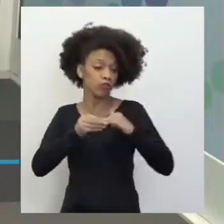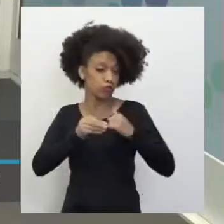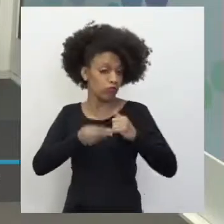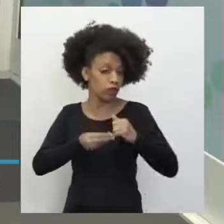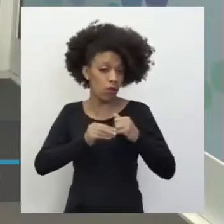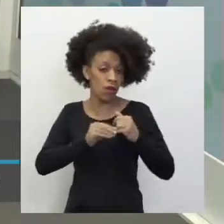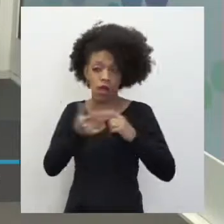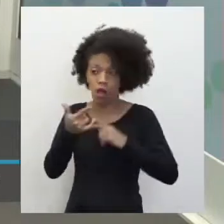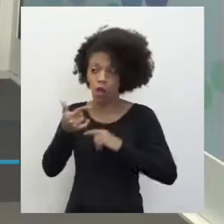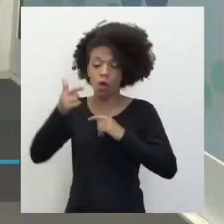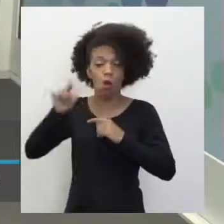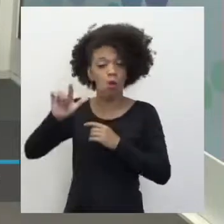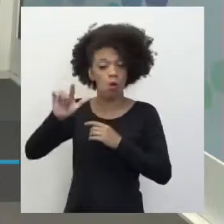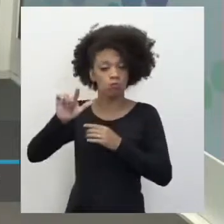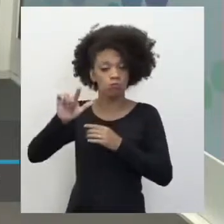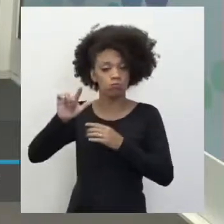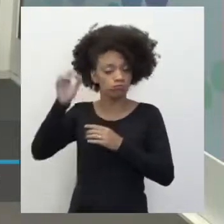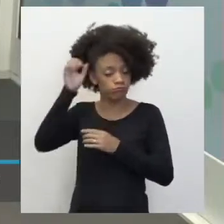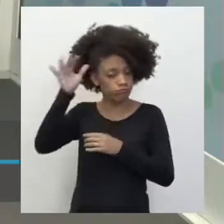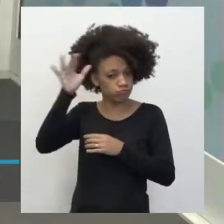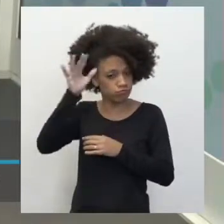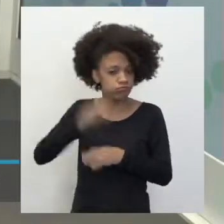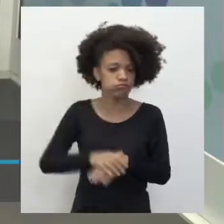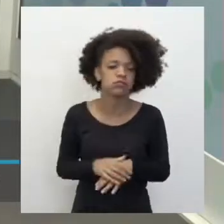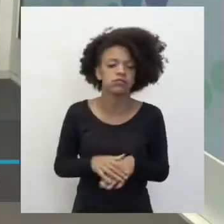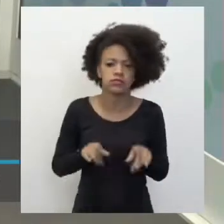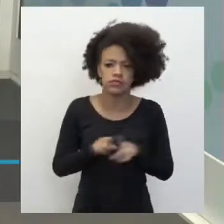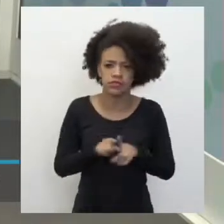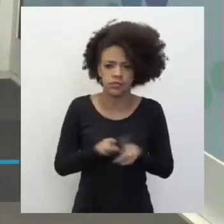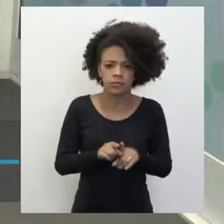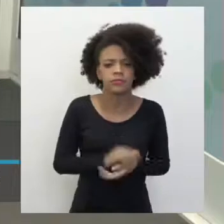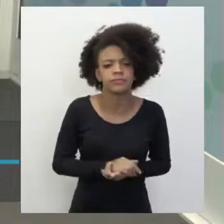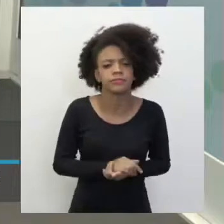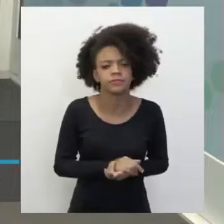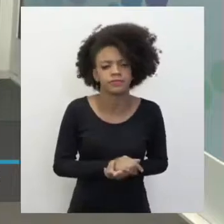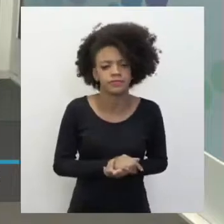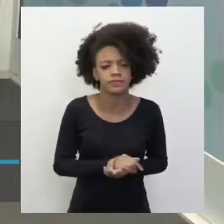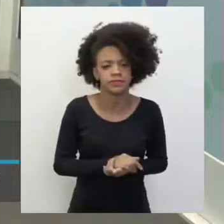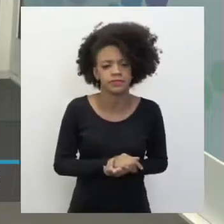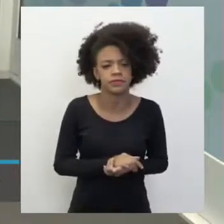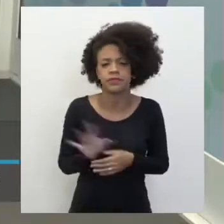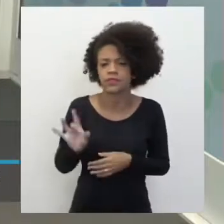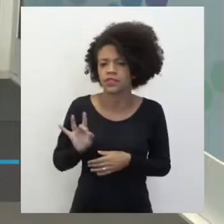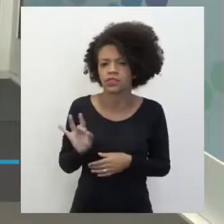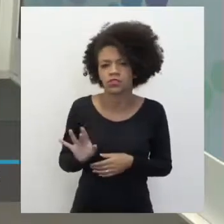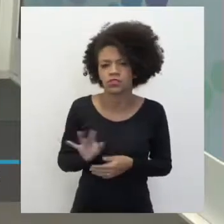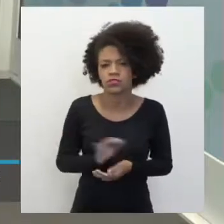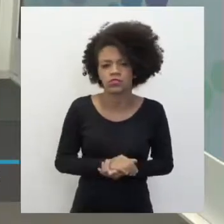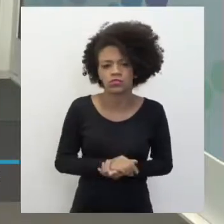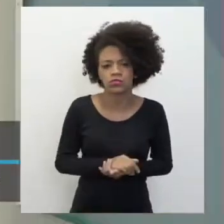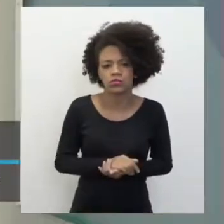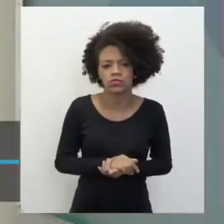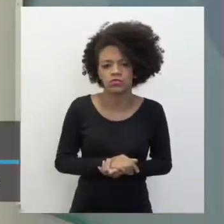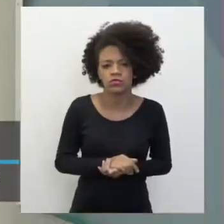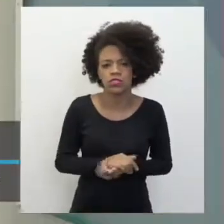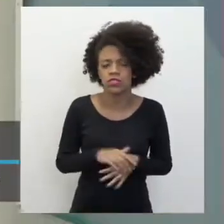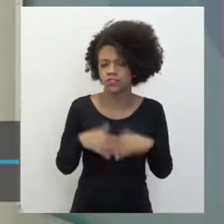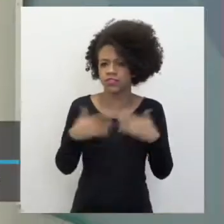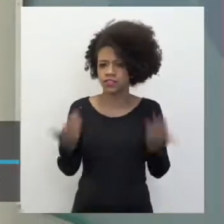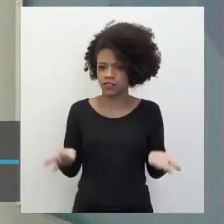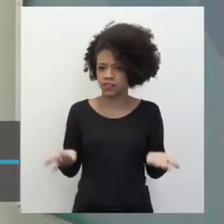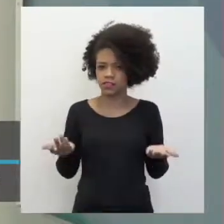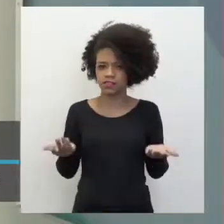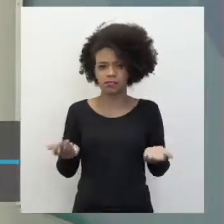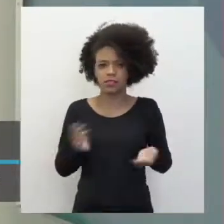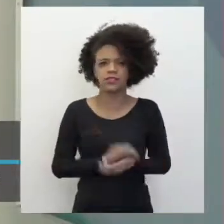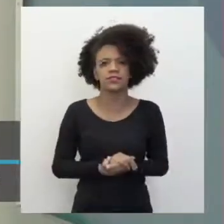desconheço. Eu só conheço o João e o pé de feijão. Eu também. Só essa, vários. Só essa. Ok. Vamos criar, gente, uma